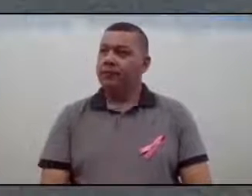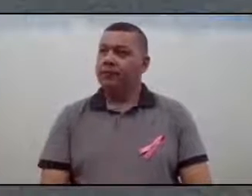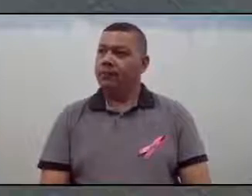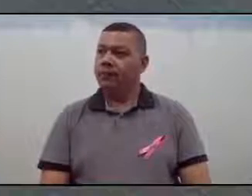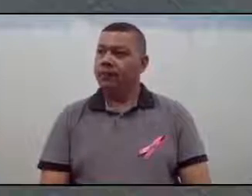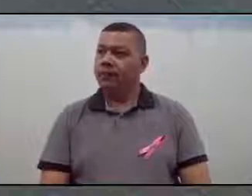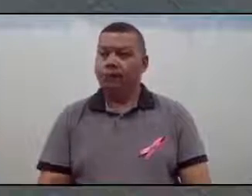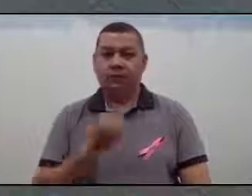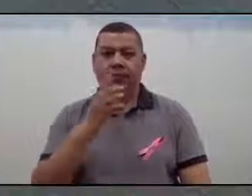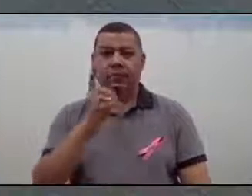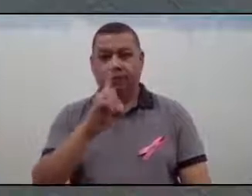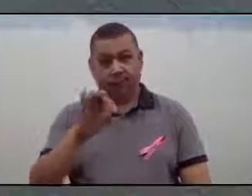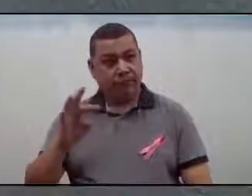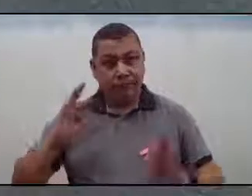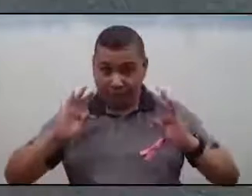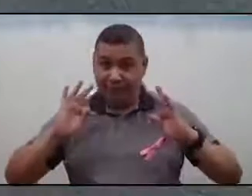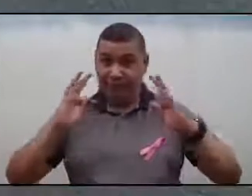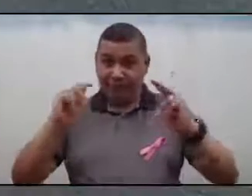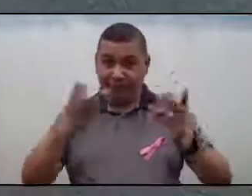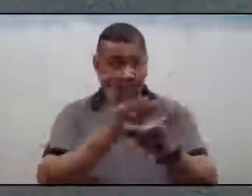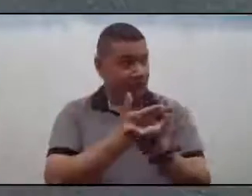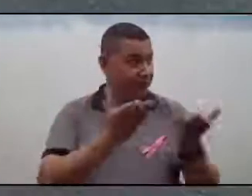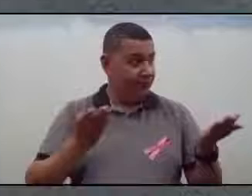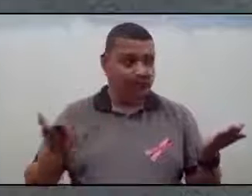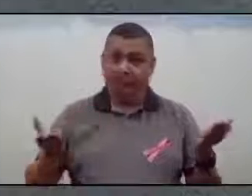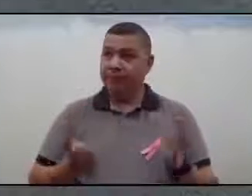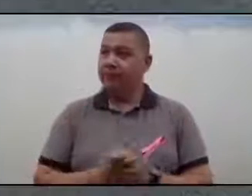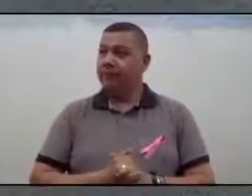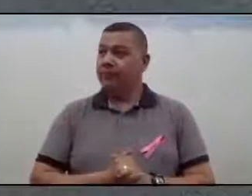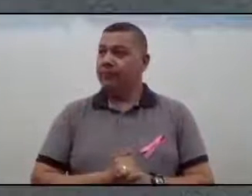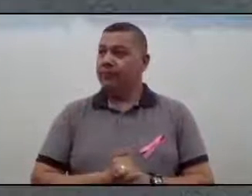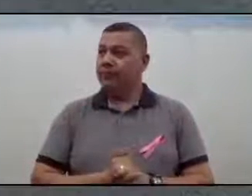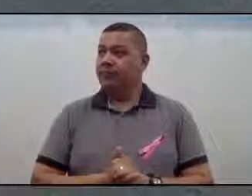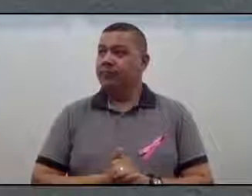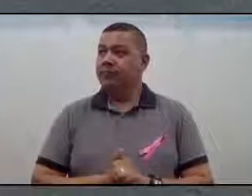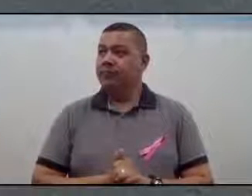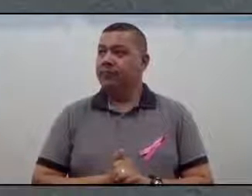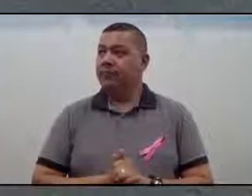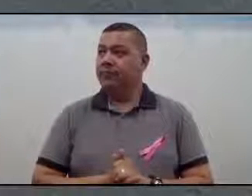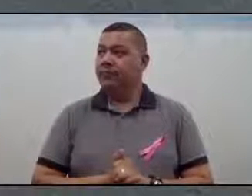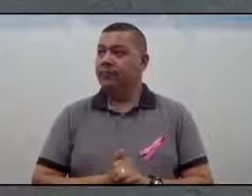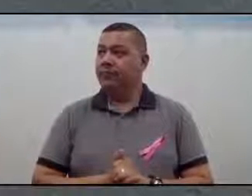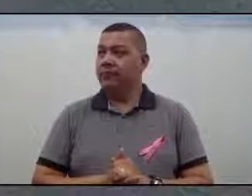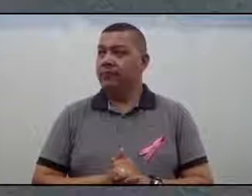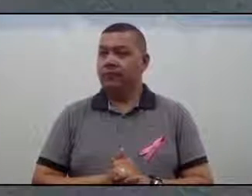Bom dia a todos os visitantes nessa casa de lei.